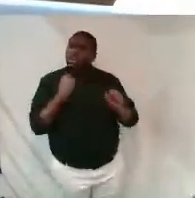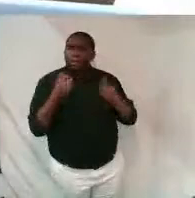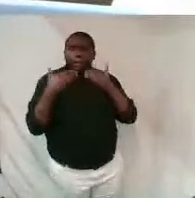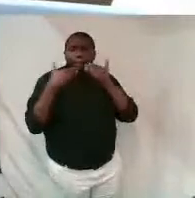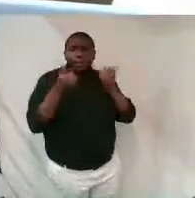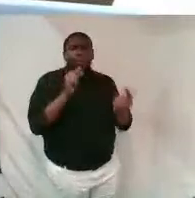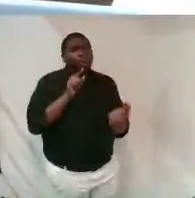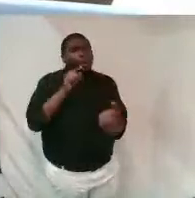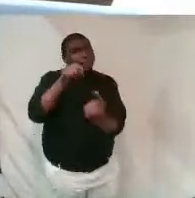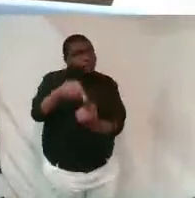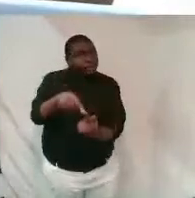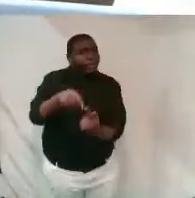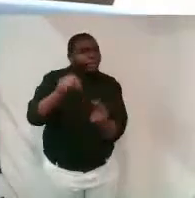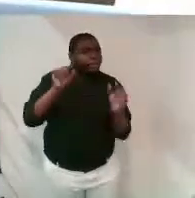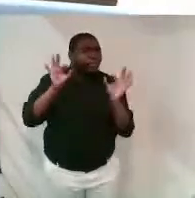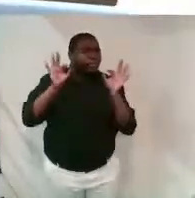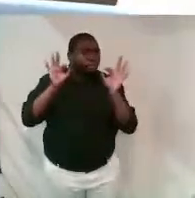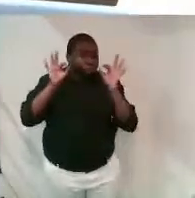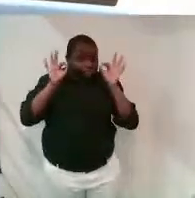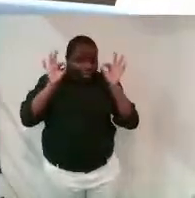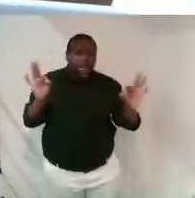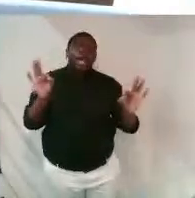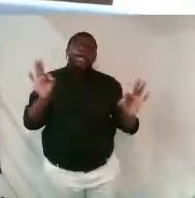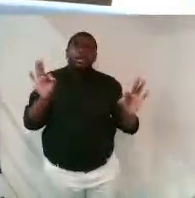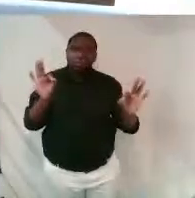objetividade e assertividade